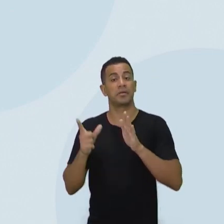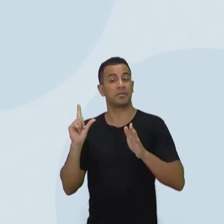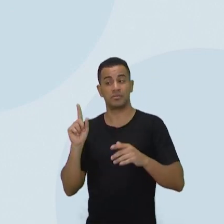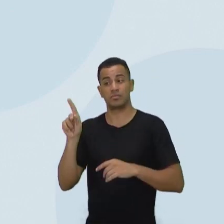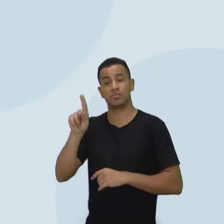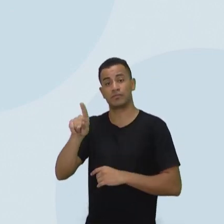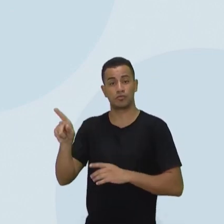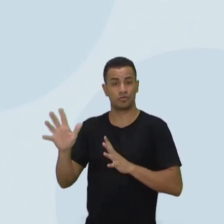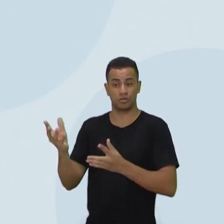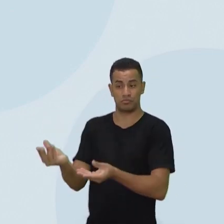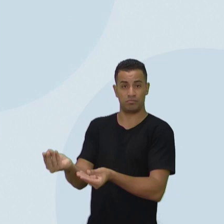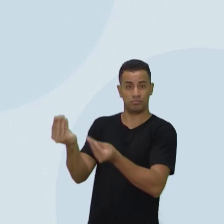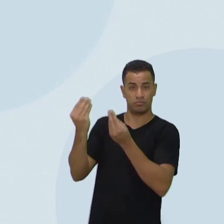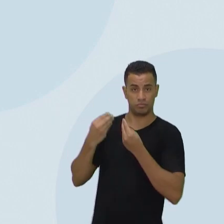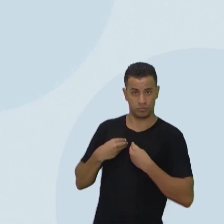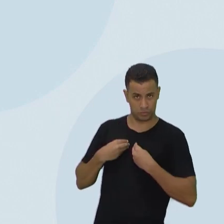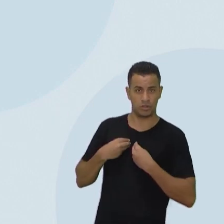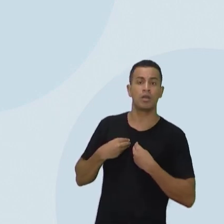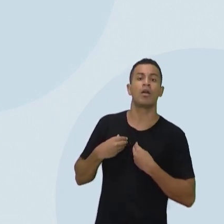para eles. Então,